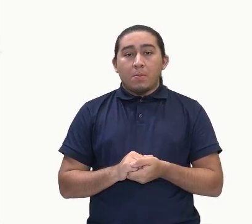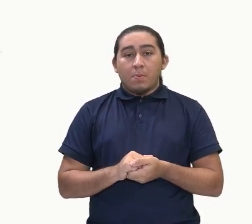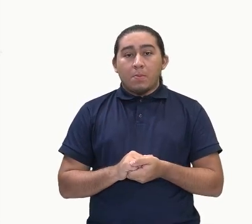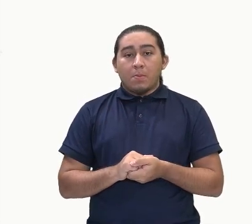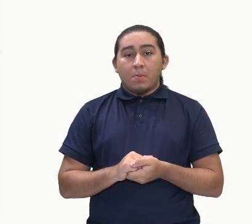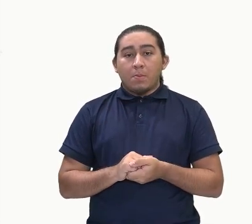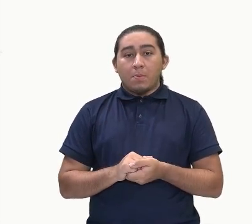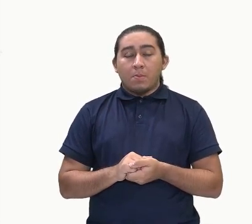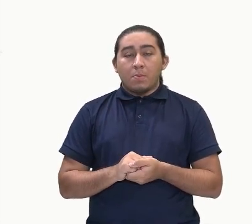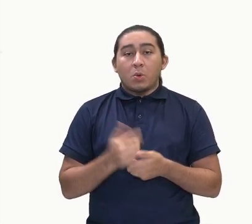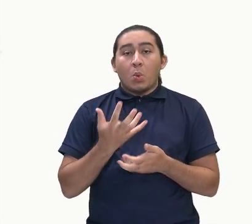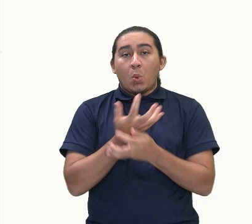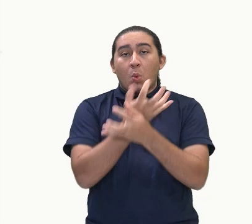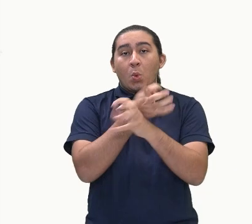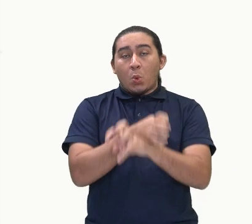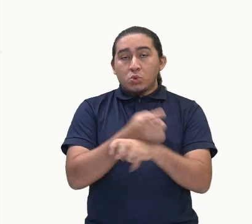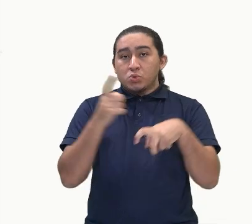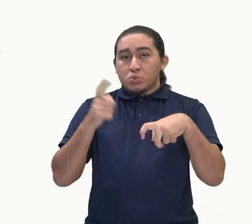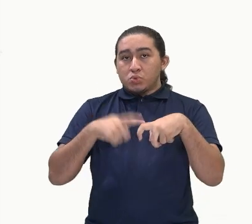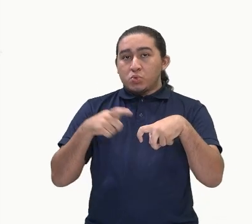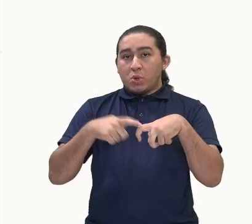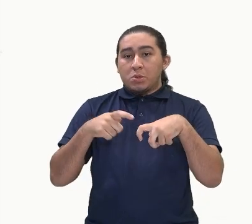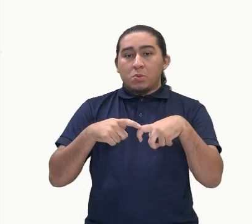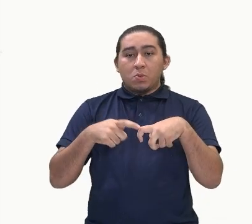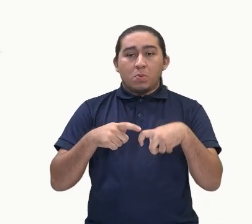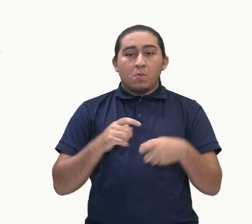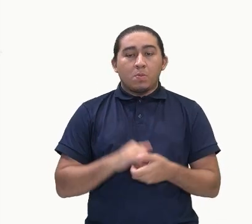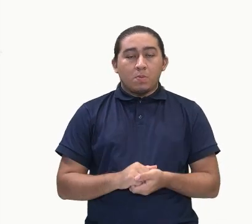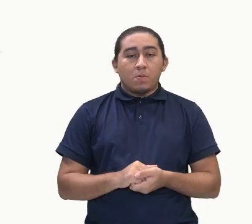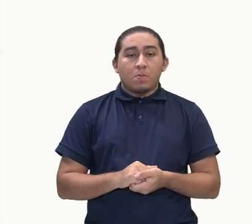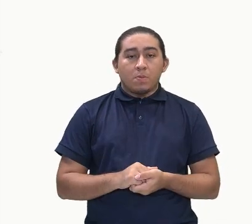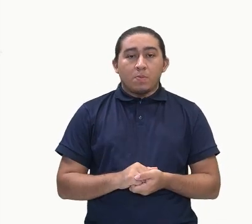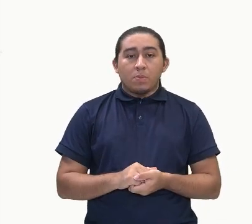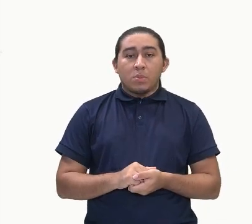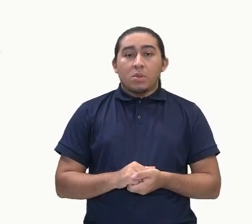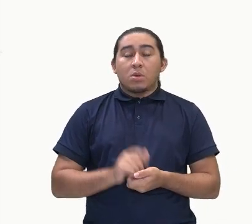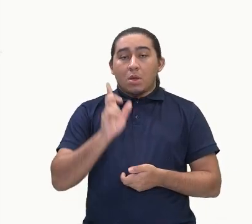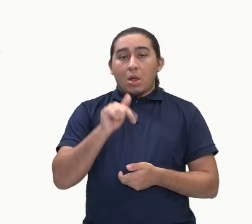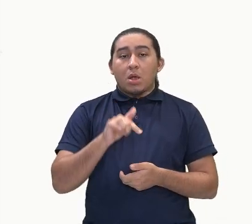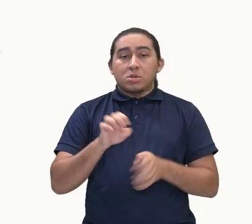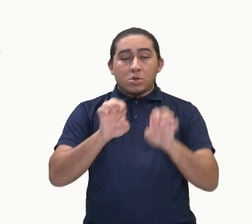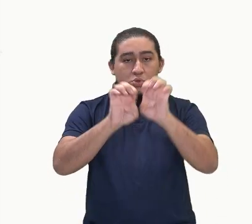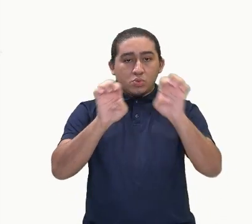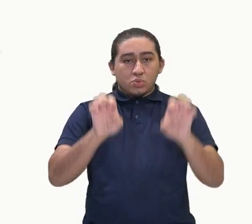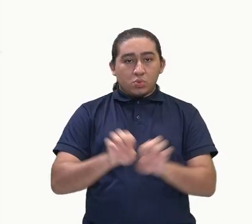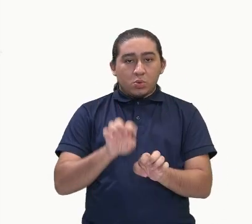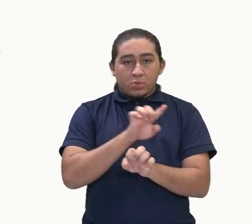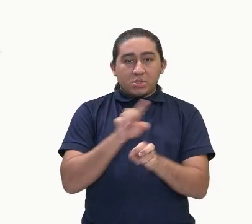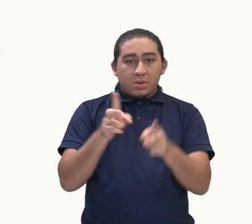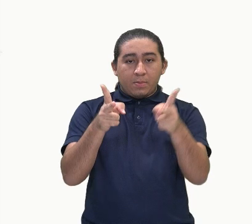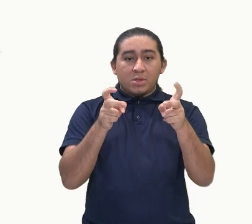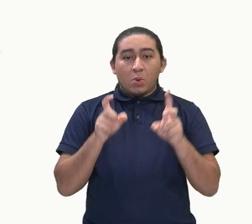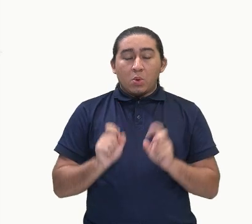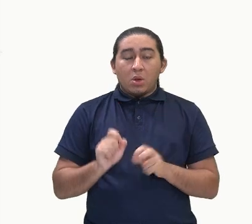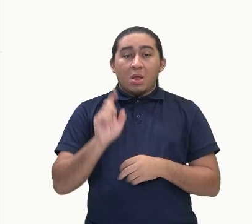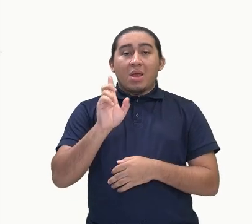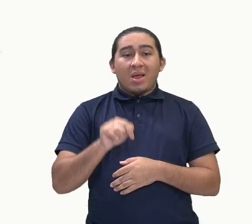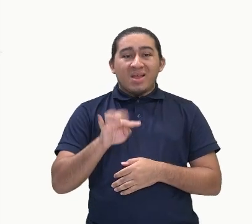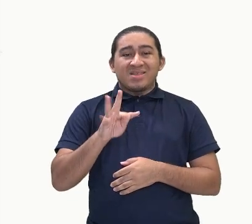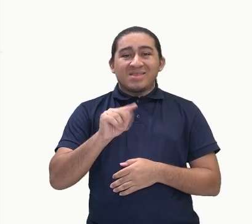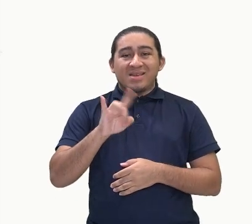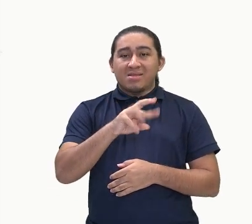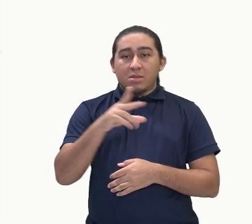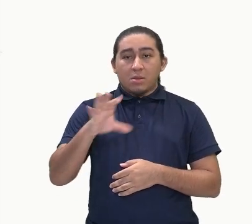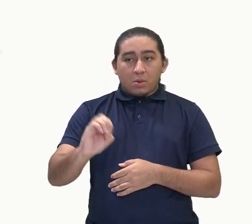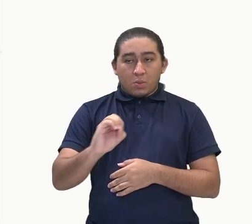os ossos aqui, ó, do joelho, certo? Então essa estrutura aí em azul que você observou é o tendão, fazendo esse